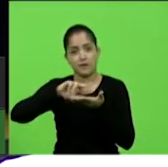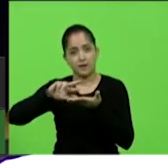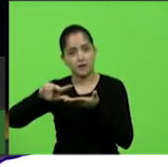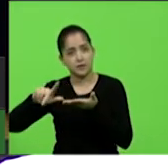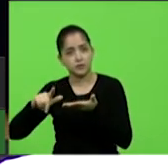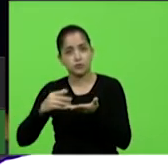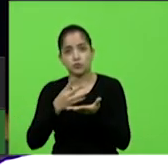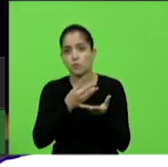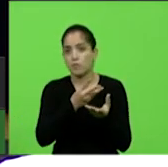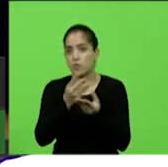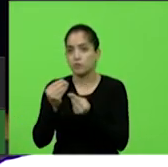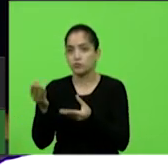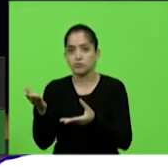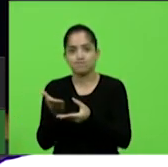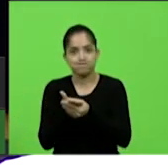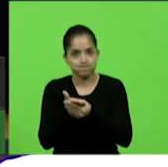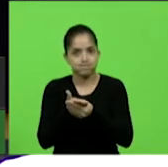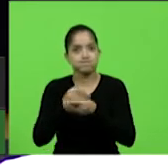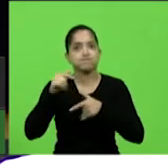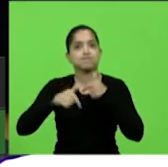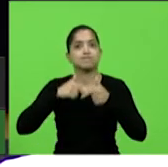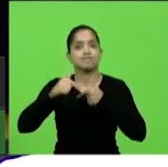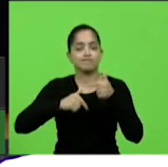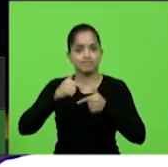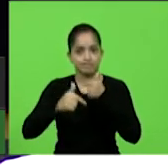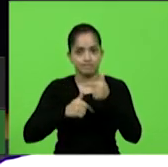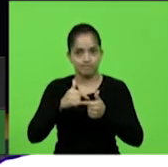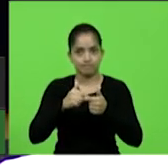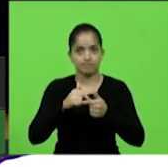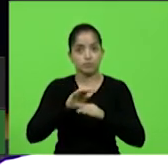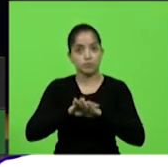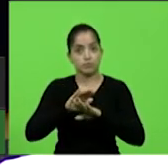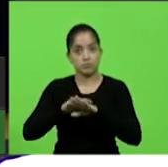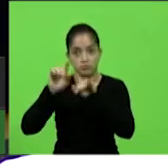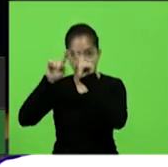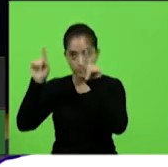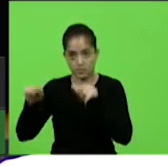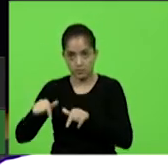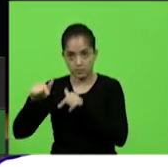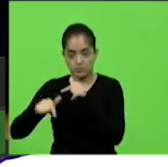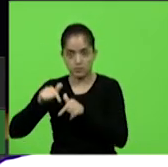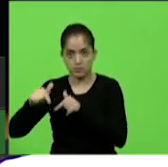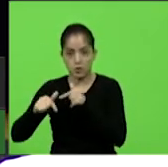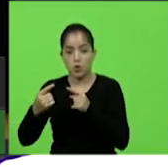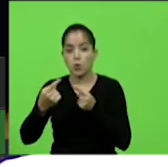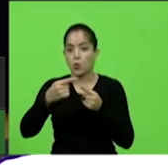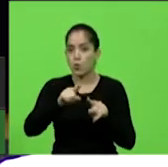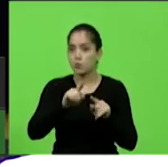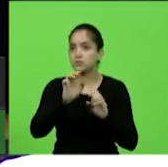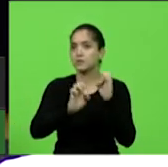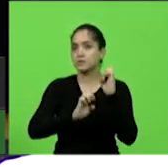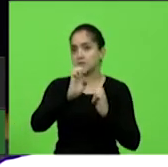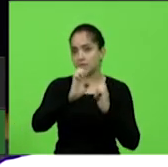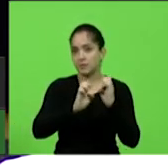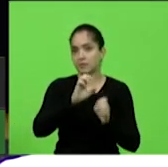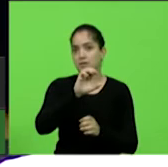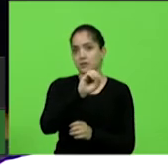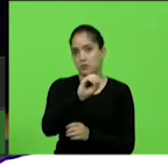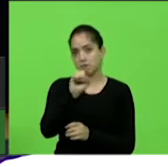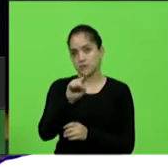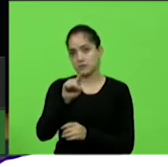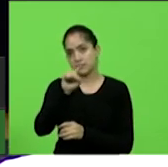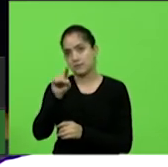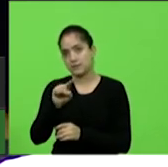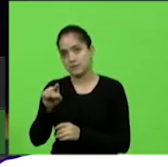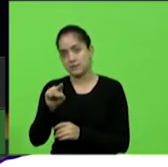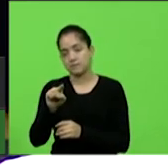sendo ajuizados pelos servidores do SAMU contra a OZZ Saúde e contra o Estado de Santa Catarina. Queria